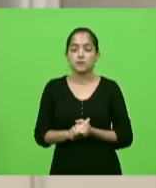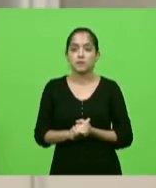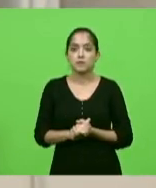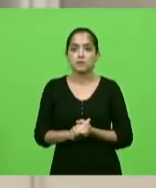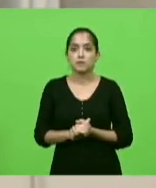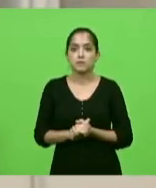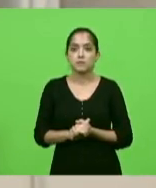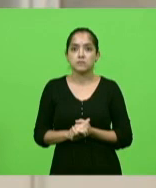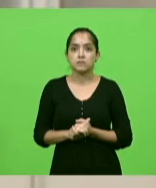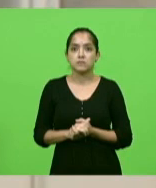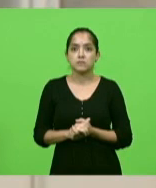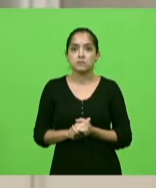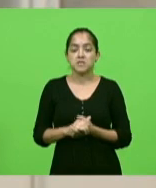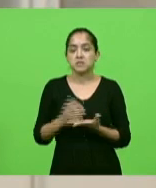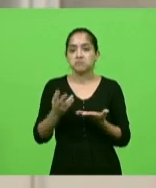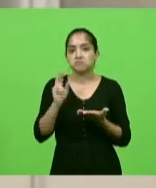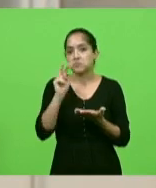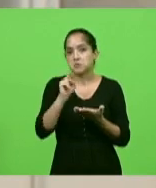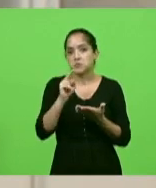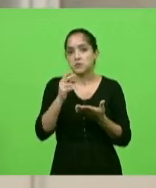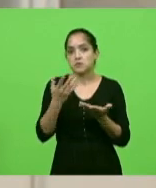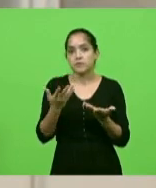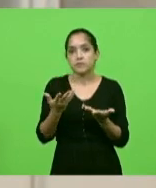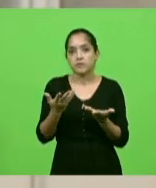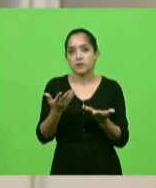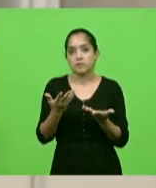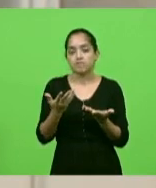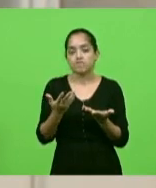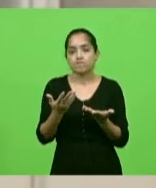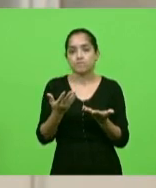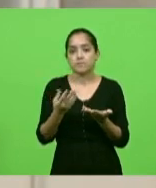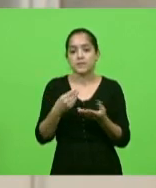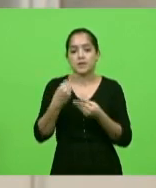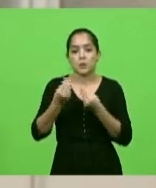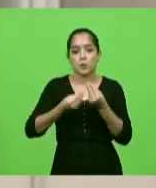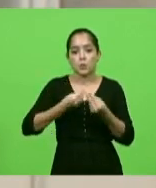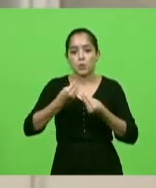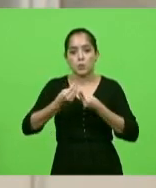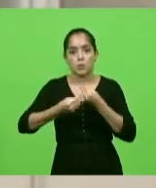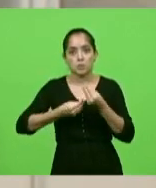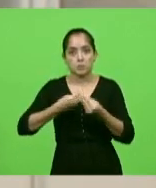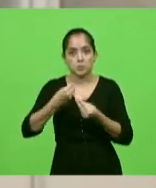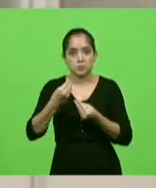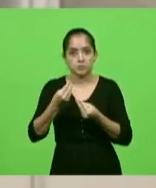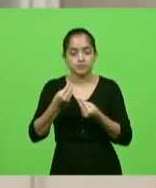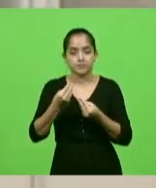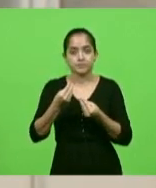não não se vê como dar é